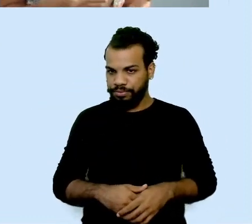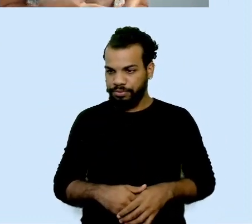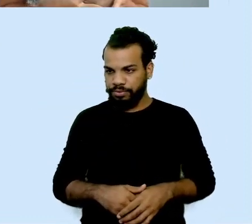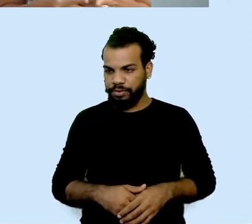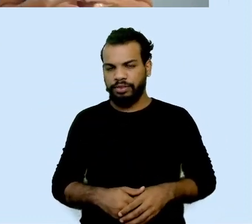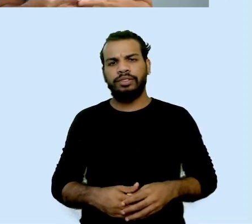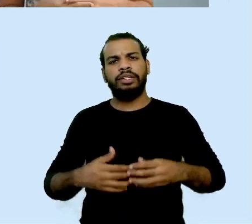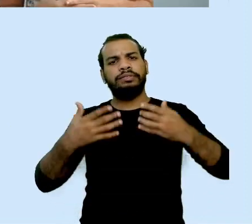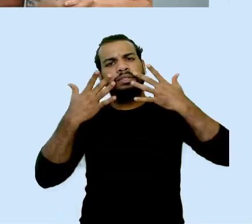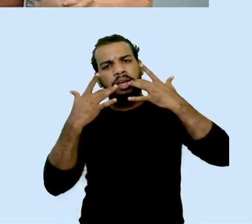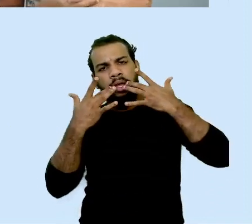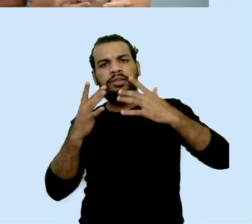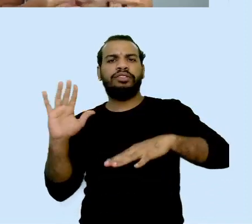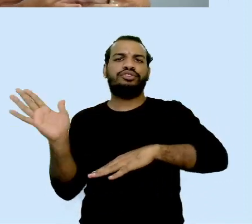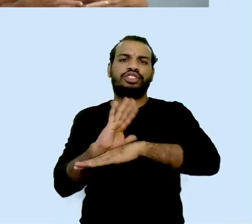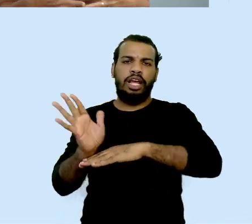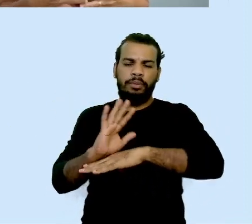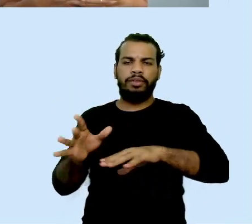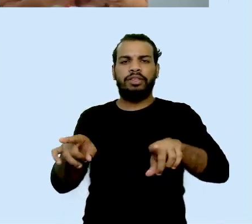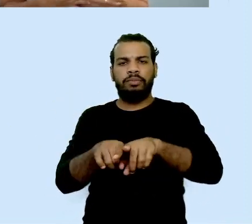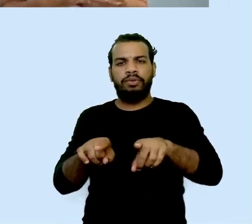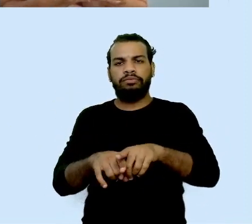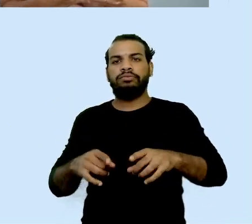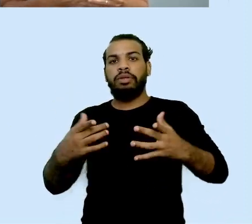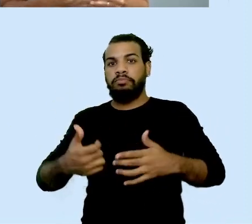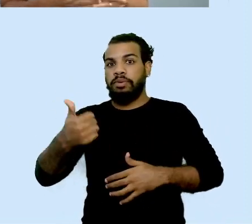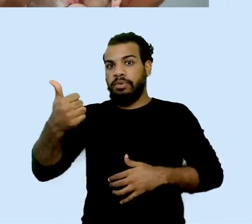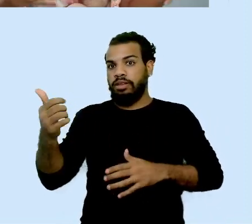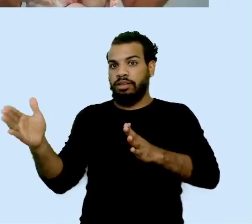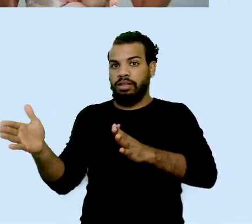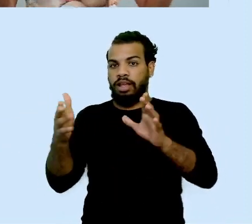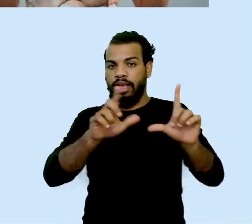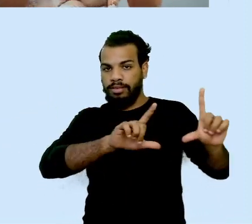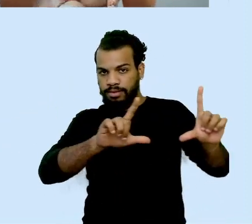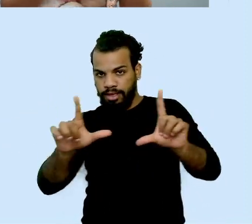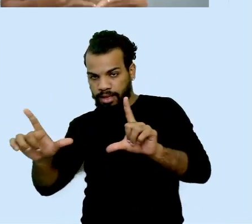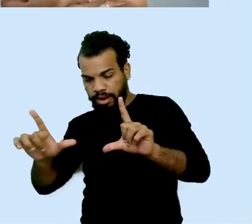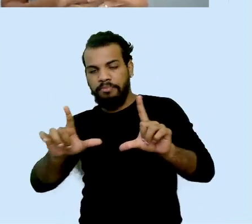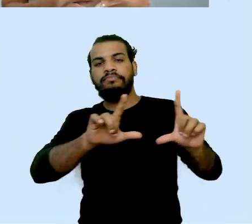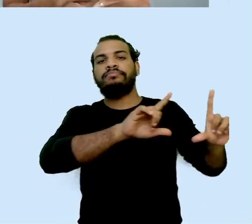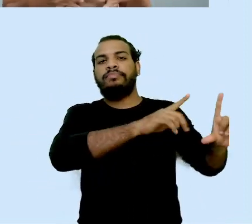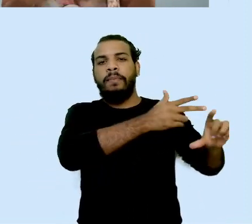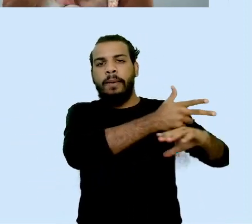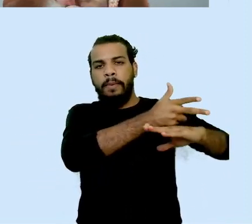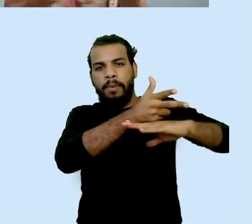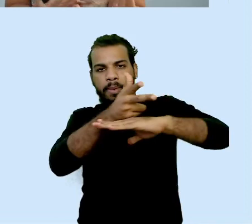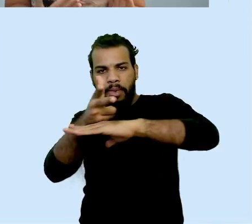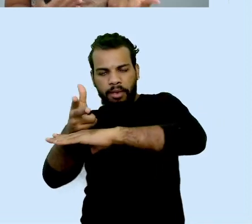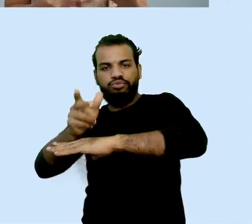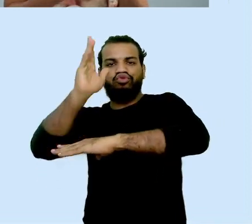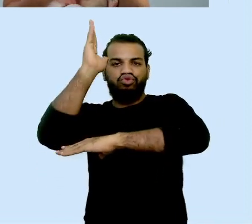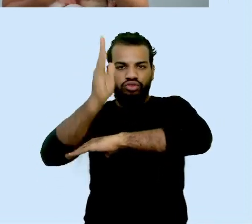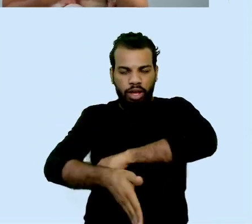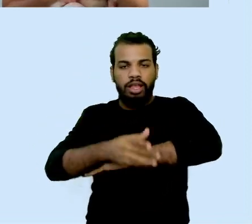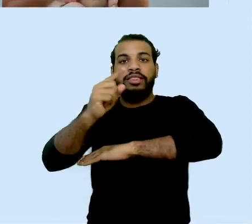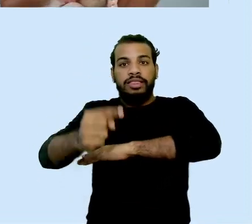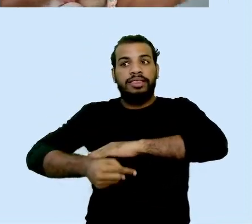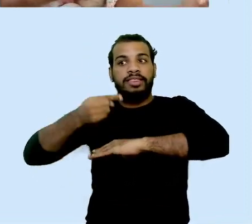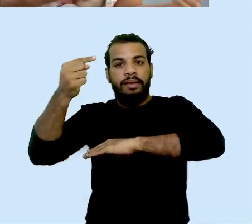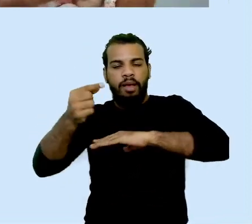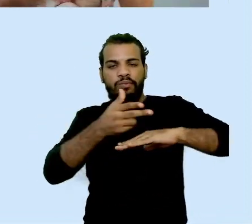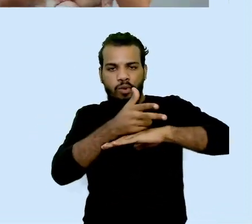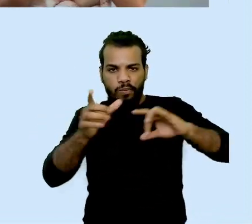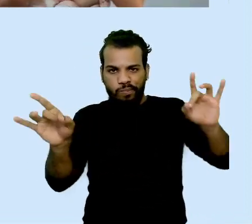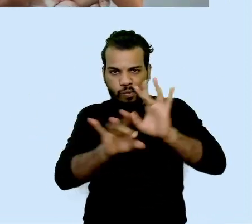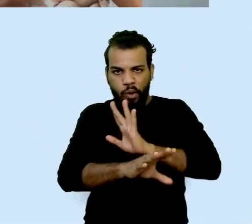no teatro e no cinema. Primeiro são criadas as cenas e na edição do filme, para que depois o musicista